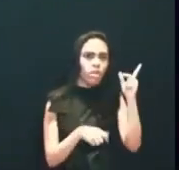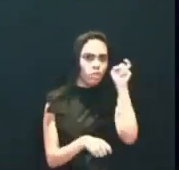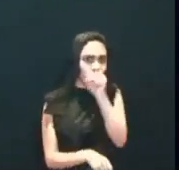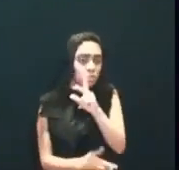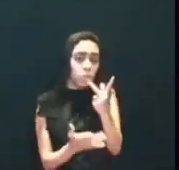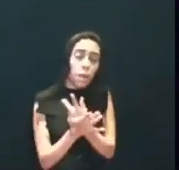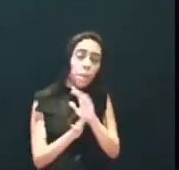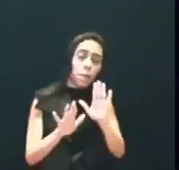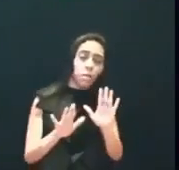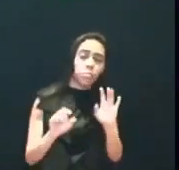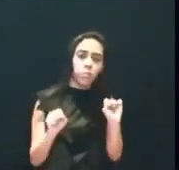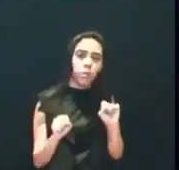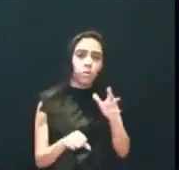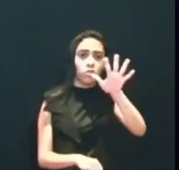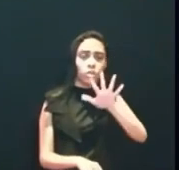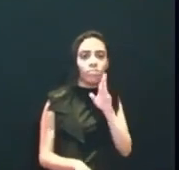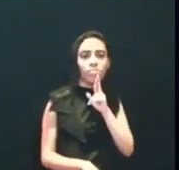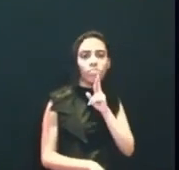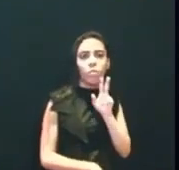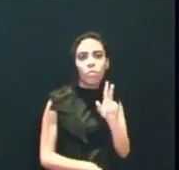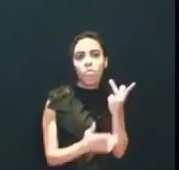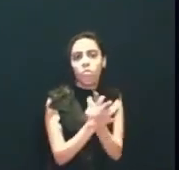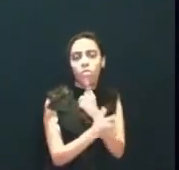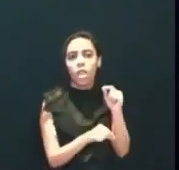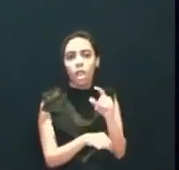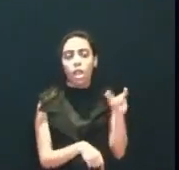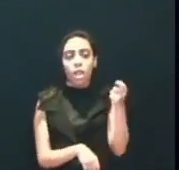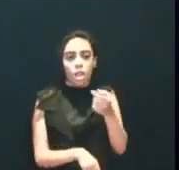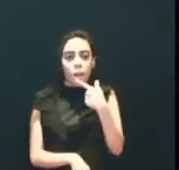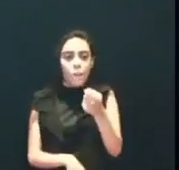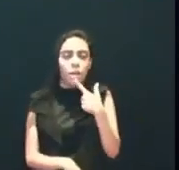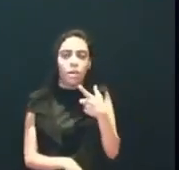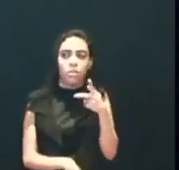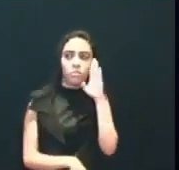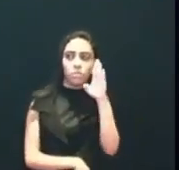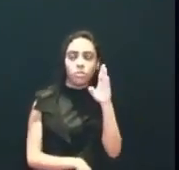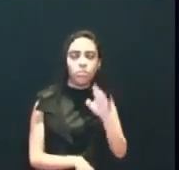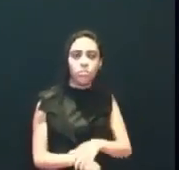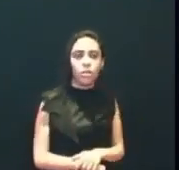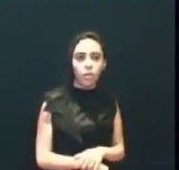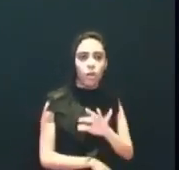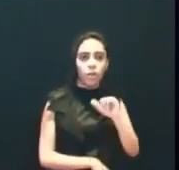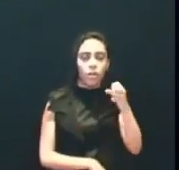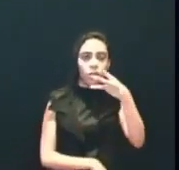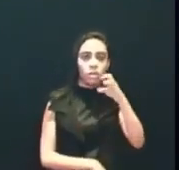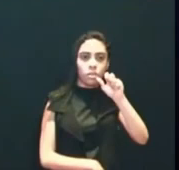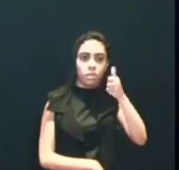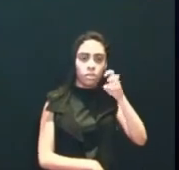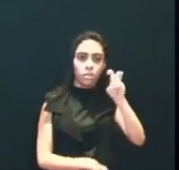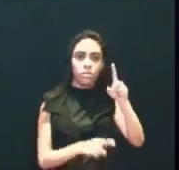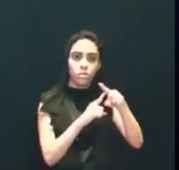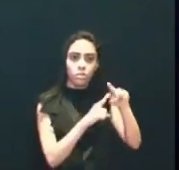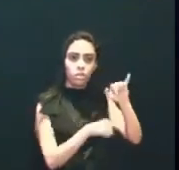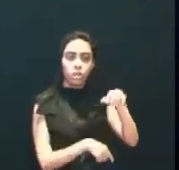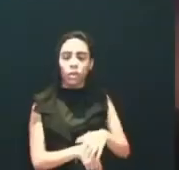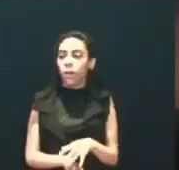pode. Então, de uma maneira em geral, o ponatinib hoje é a droga de escolha para os pacientes com mutação T315I.